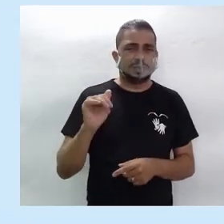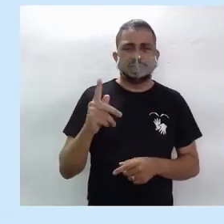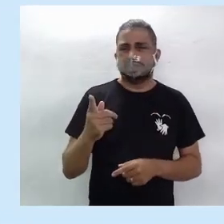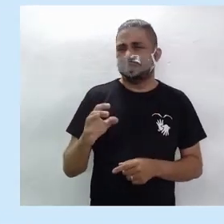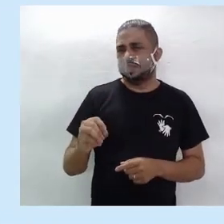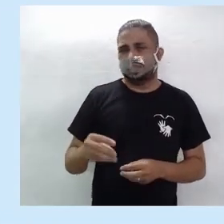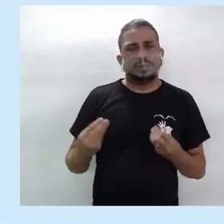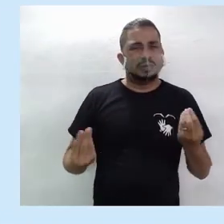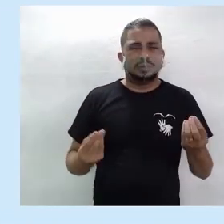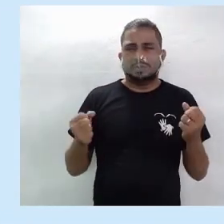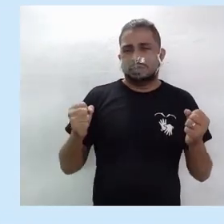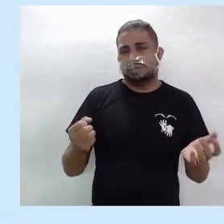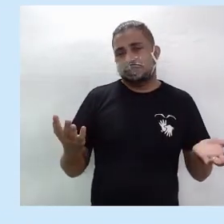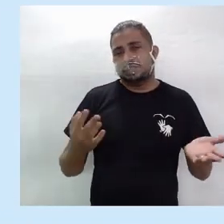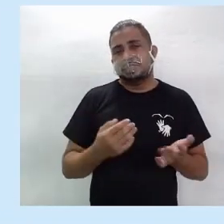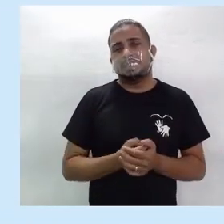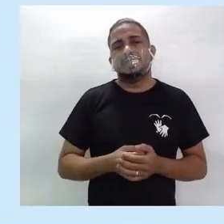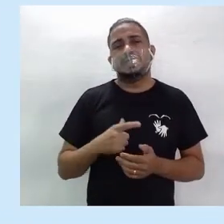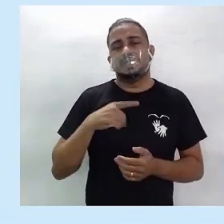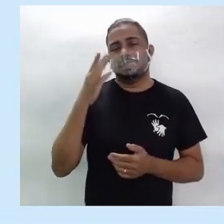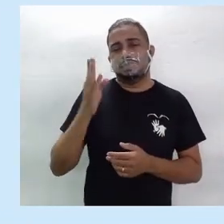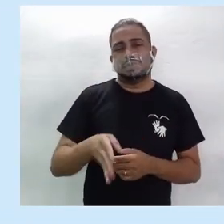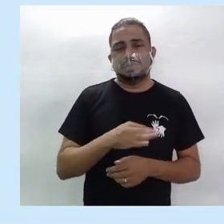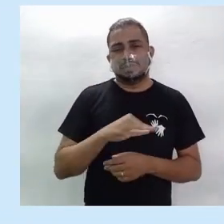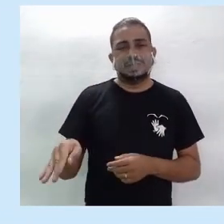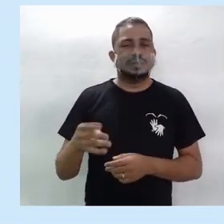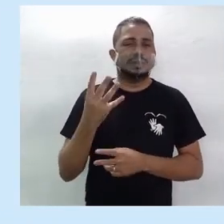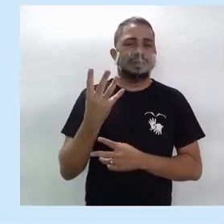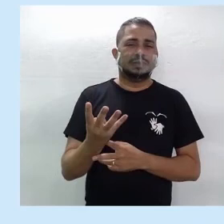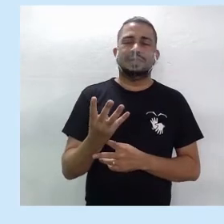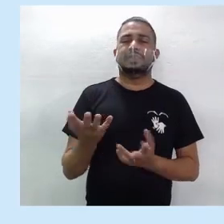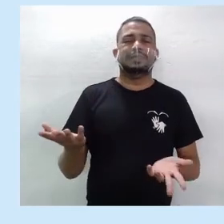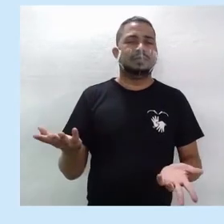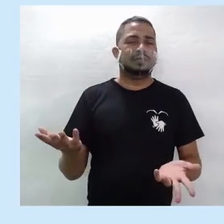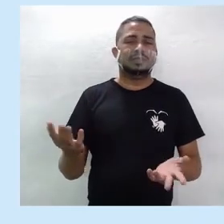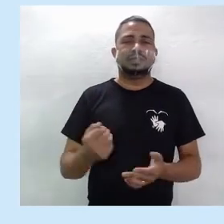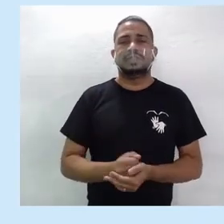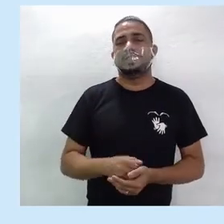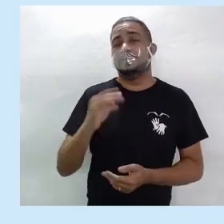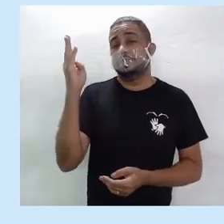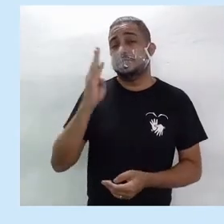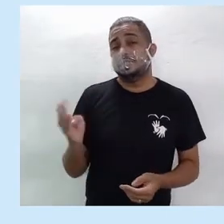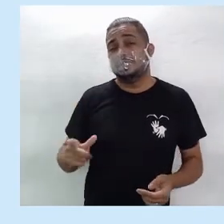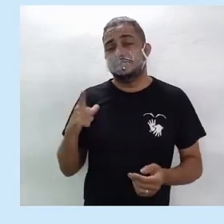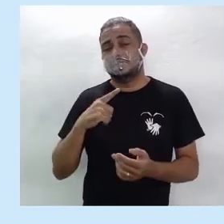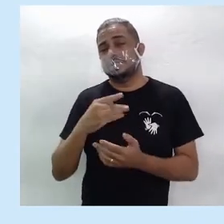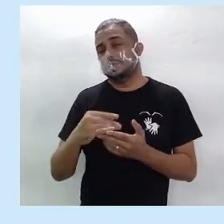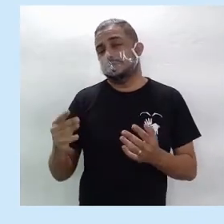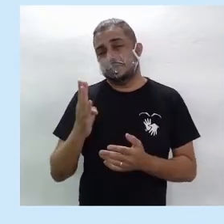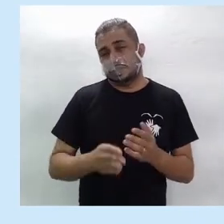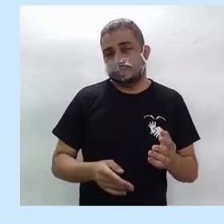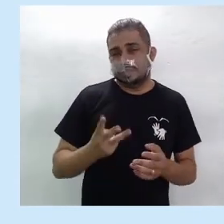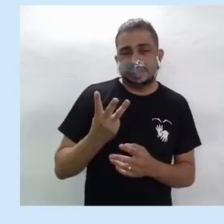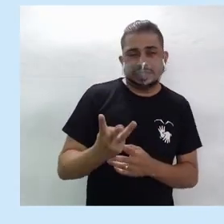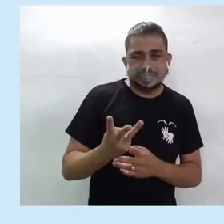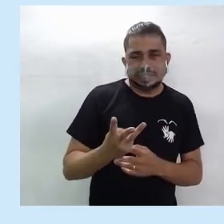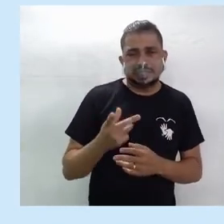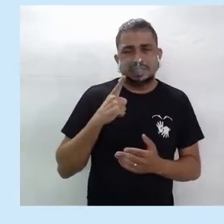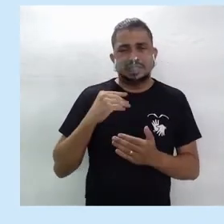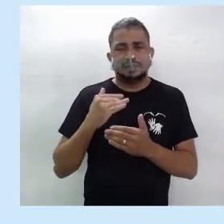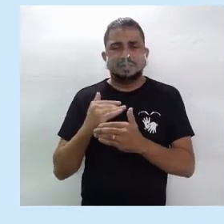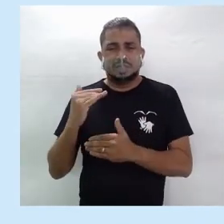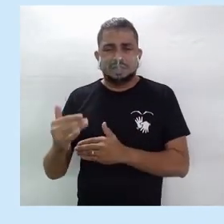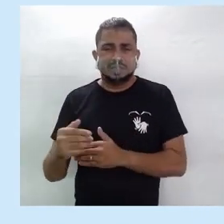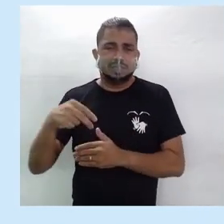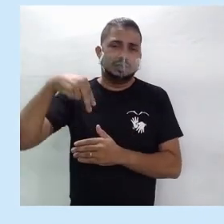é que pode? O Brasil ele está cortado pelos 4, tá, gente? O Brasil ele está cortado pelos 3, né? O Brasil tem partes ali do